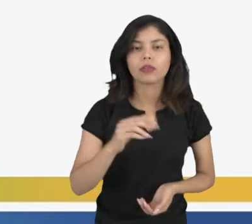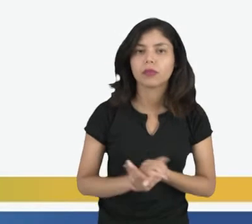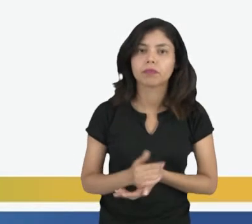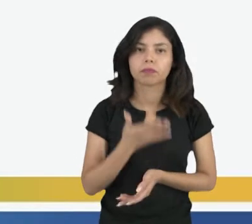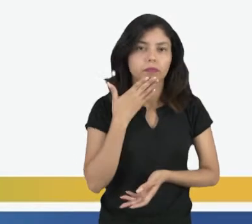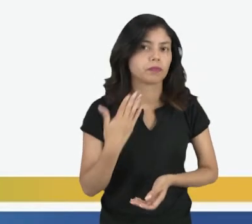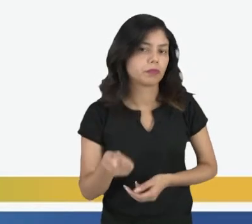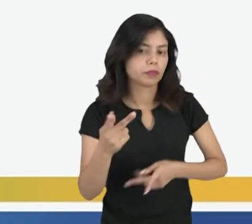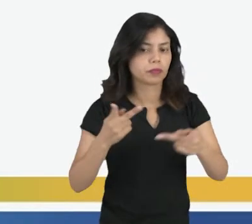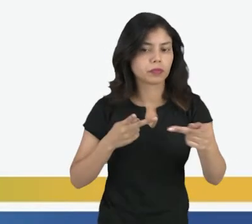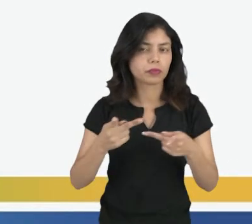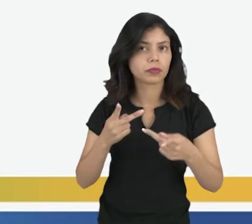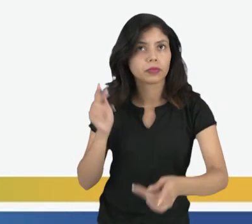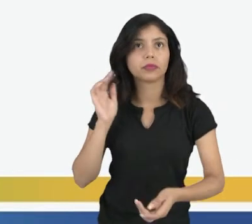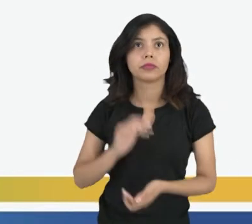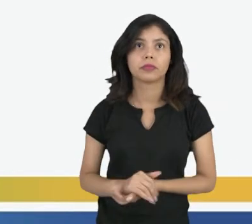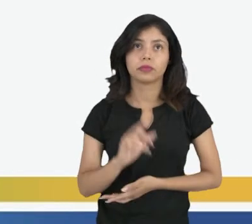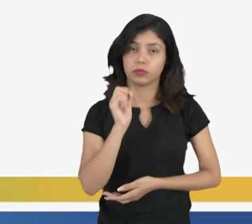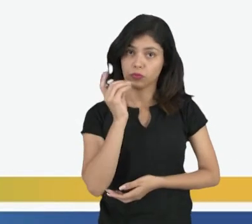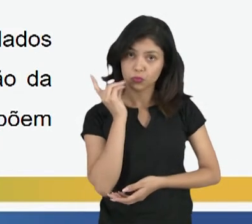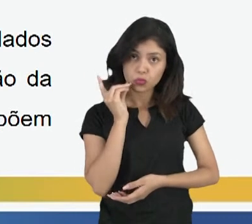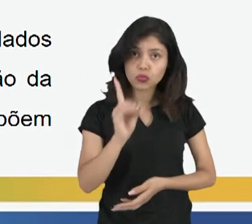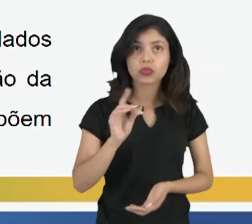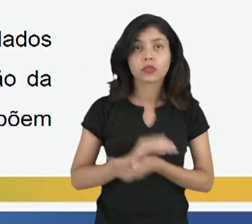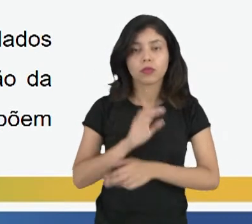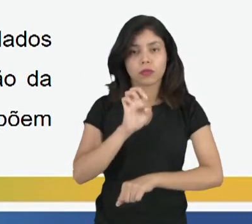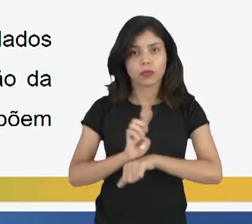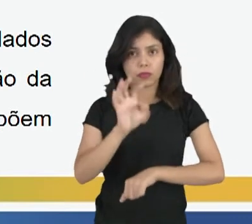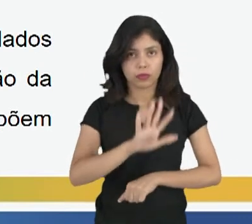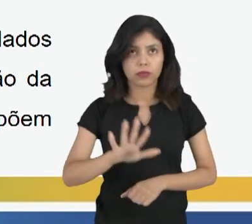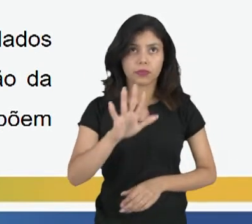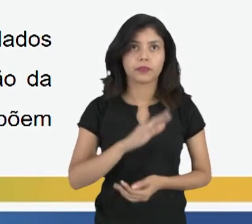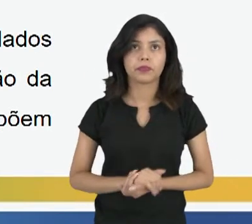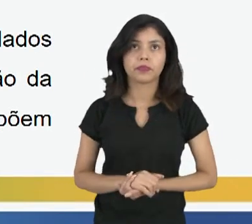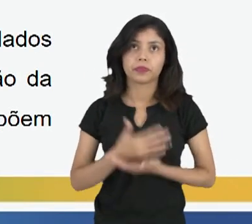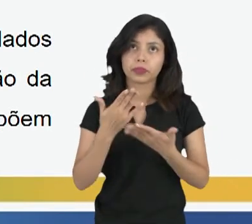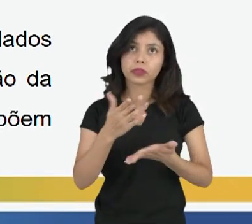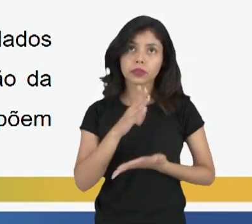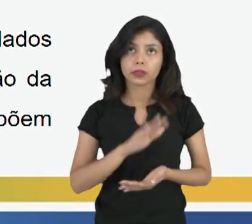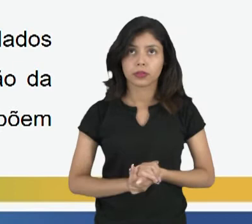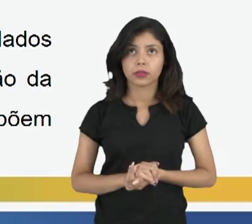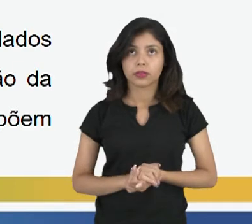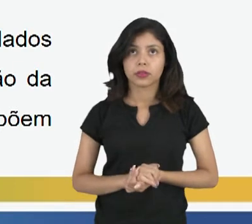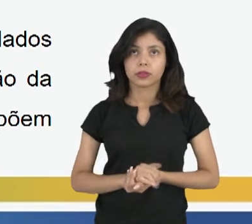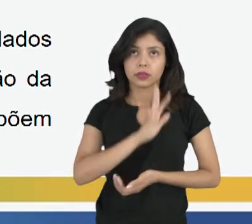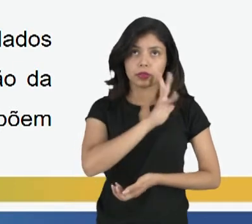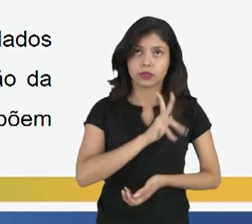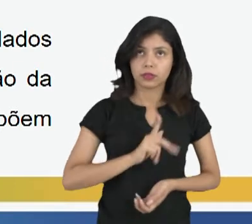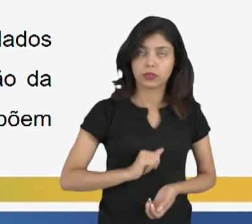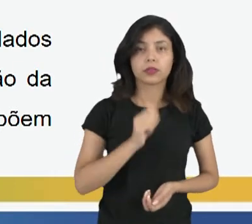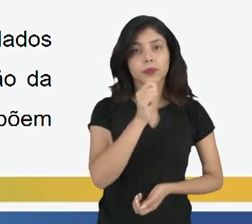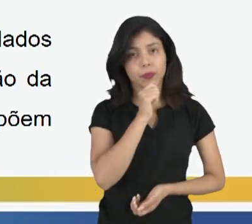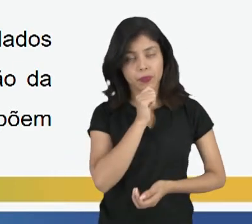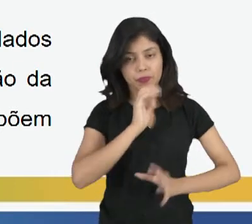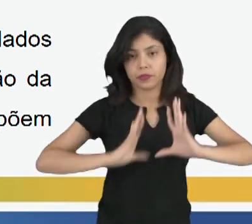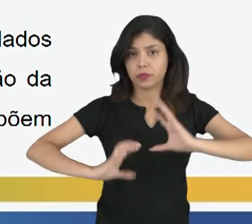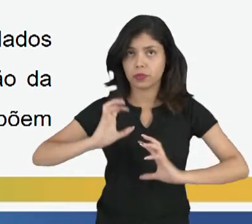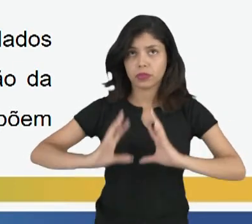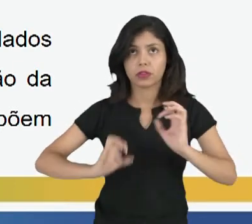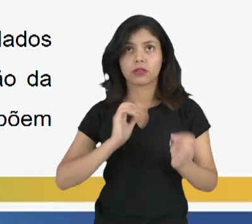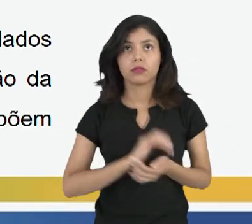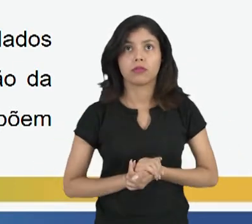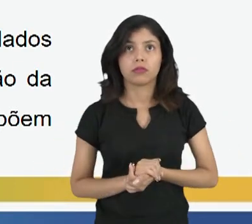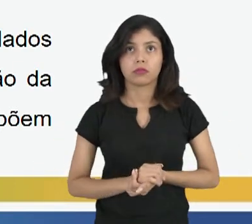defender um projeto de ter ser um dia um estado-nação EA nós temos a questão Palestina que é um conflito